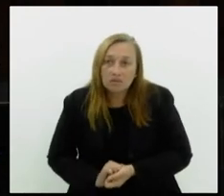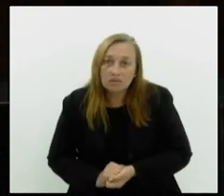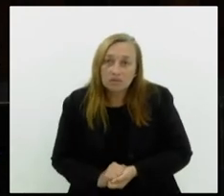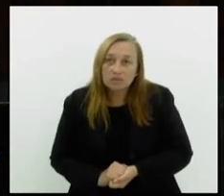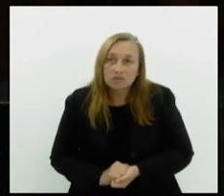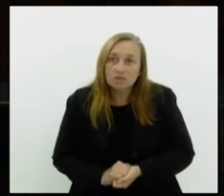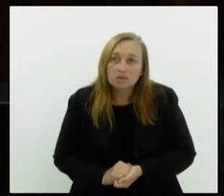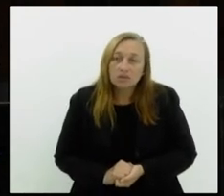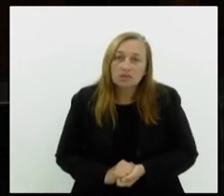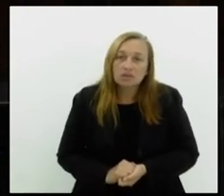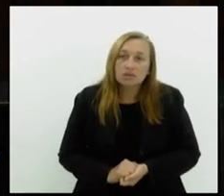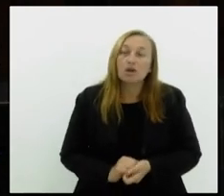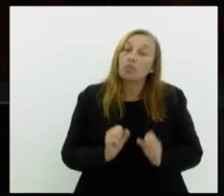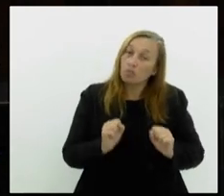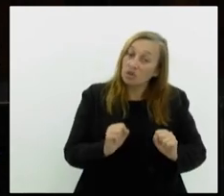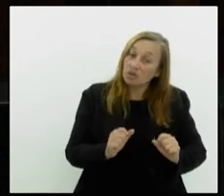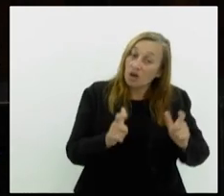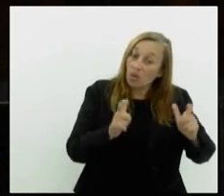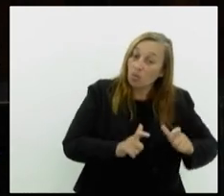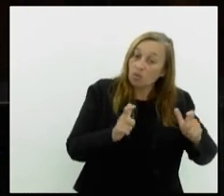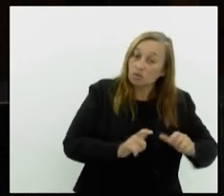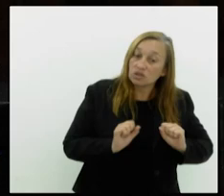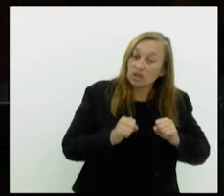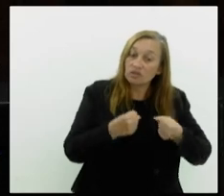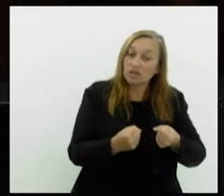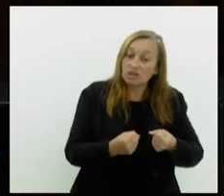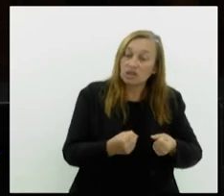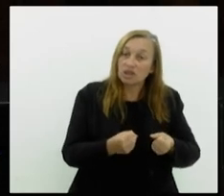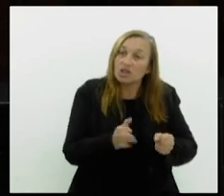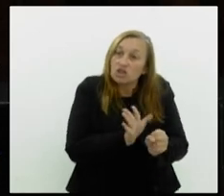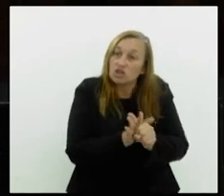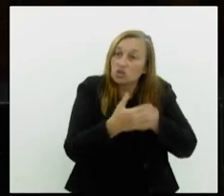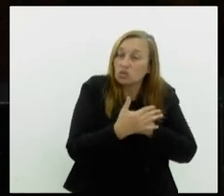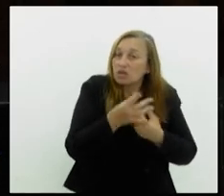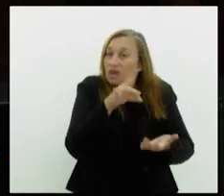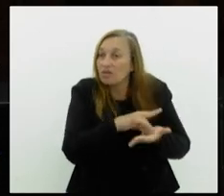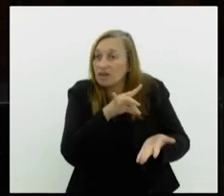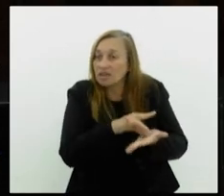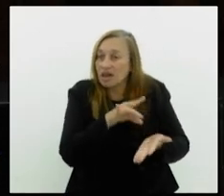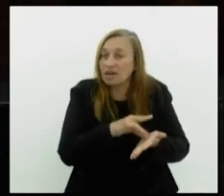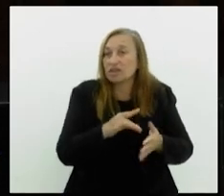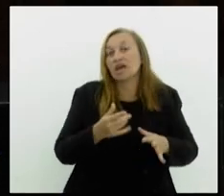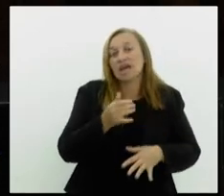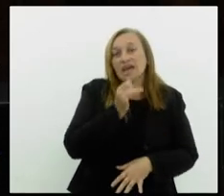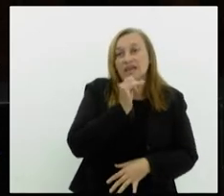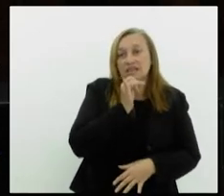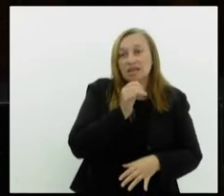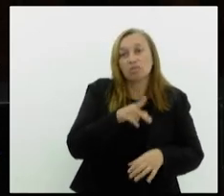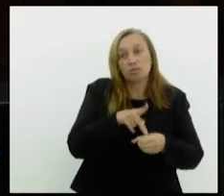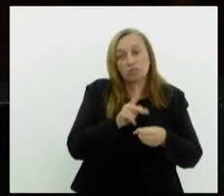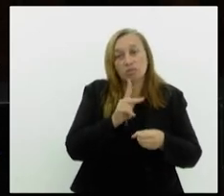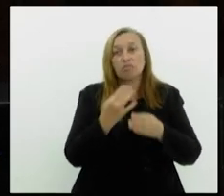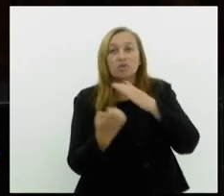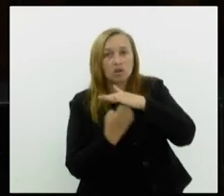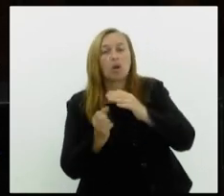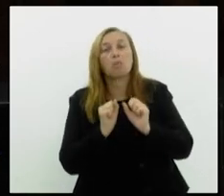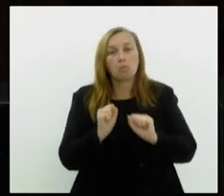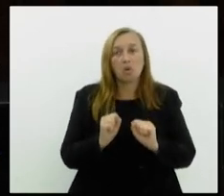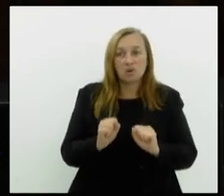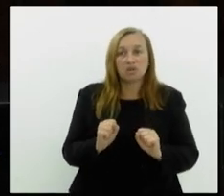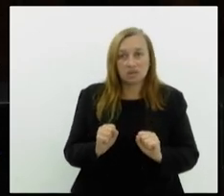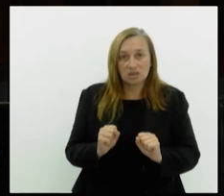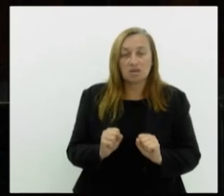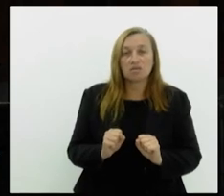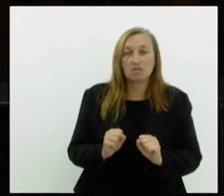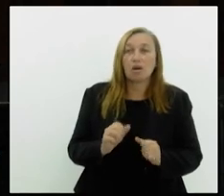onde eles defendem e insistem em esconder a verdade, por exemplo, na Petrobras. Pode ser mais um estrago. Já